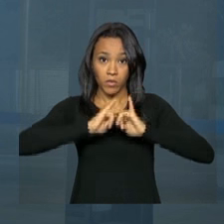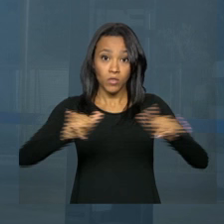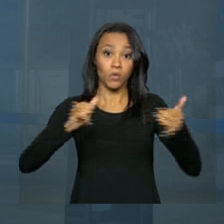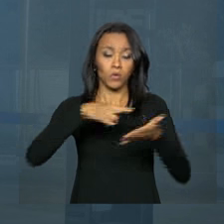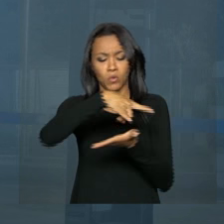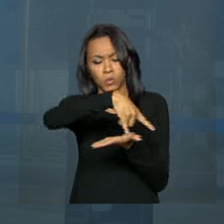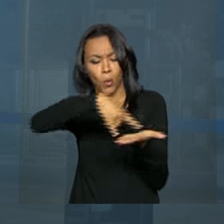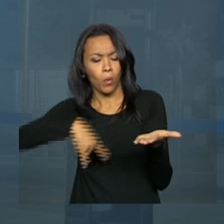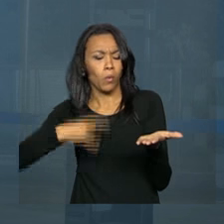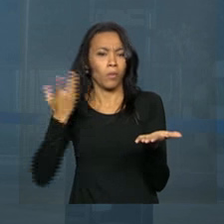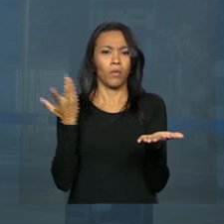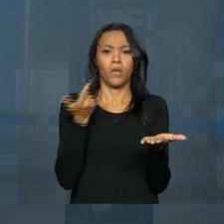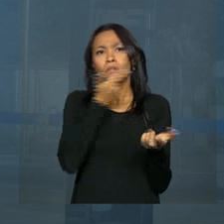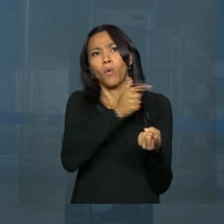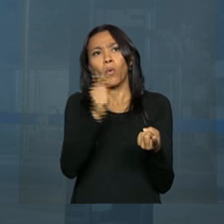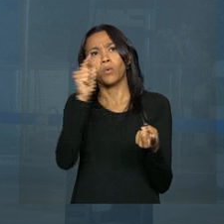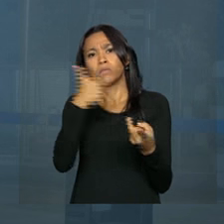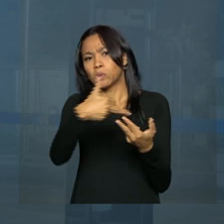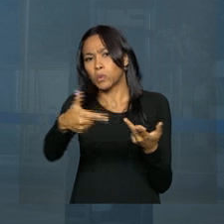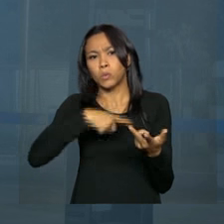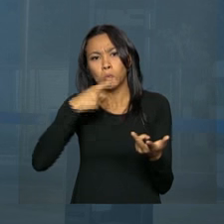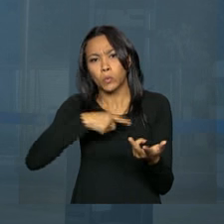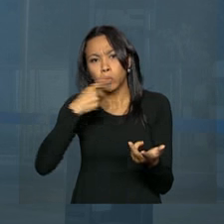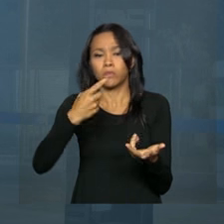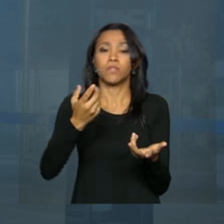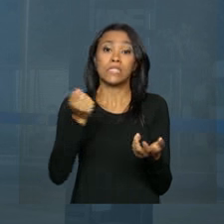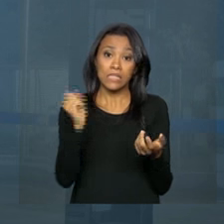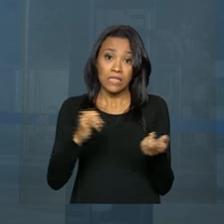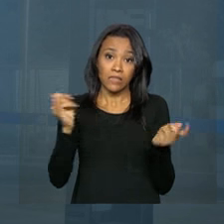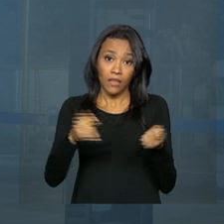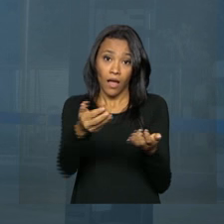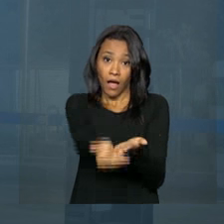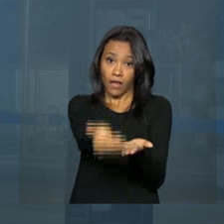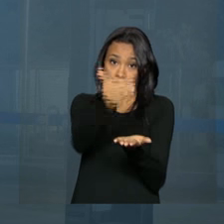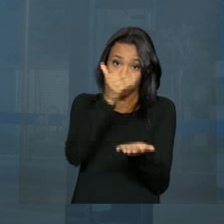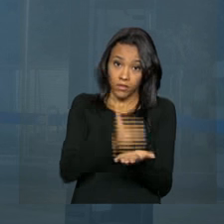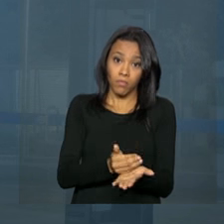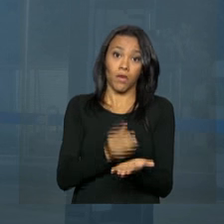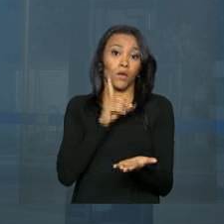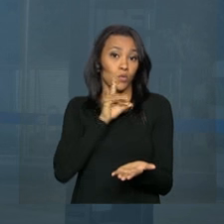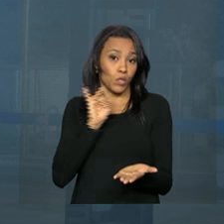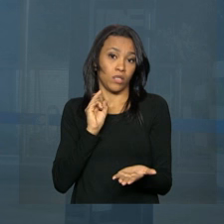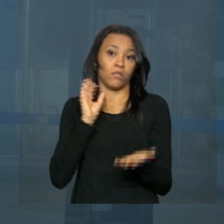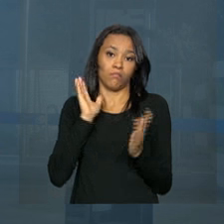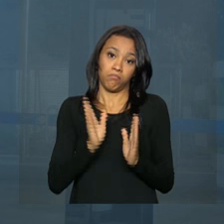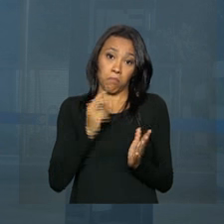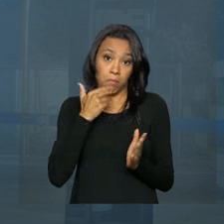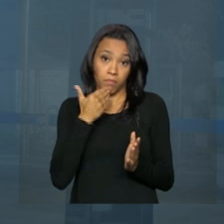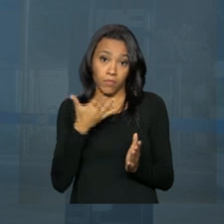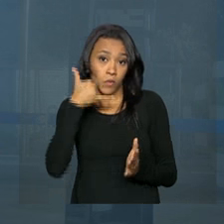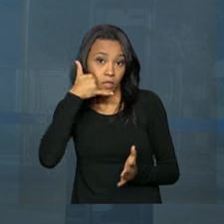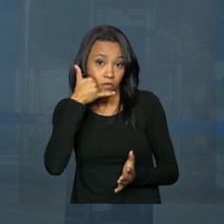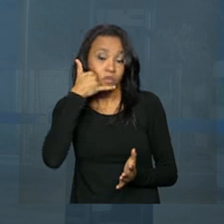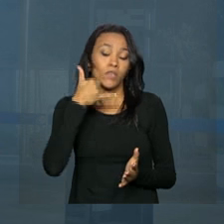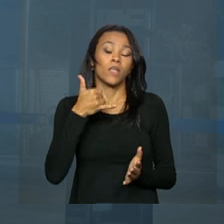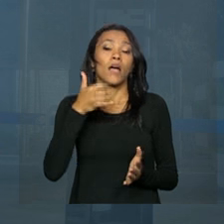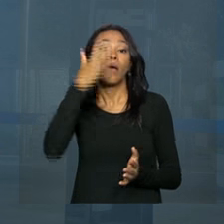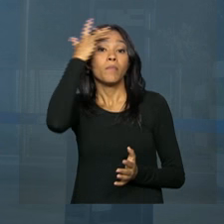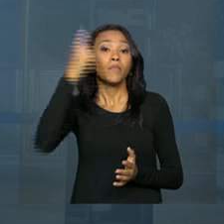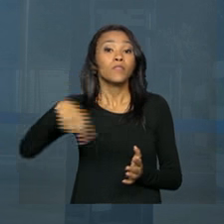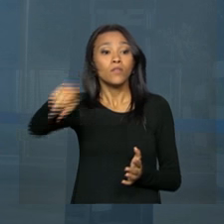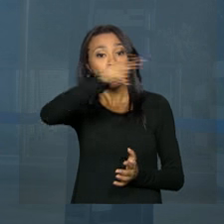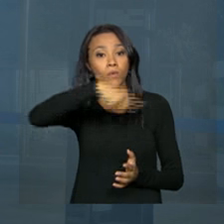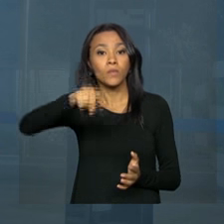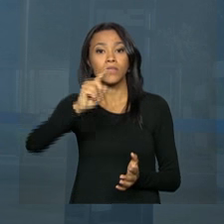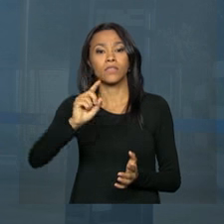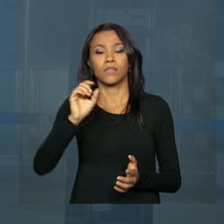documentação e se há possibilidade de fazer antecipação do seu atendimento especialmente aqueles segurados que